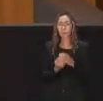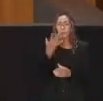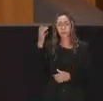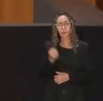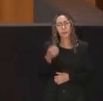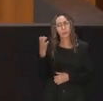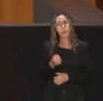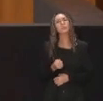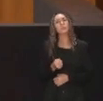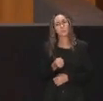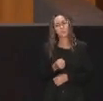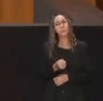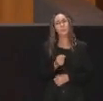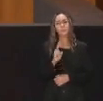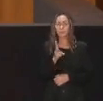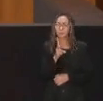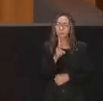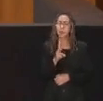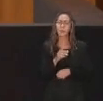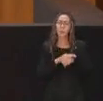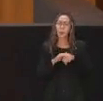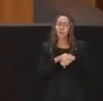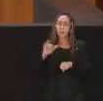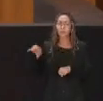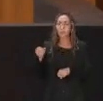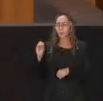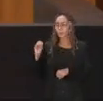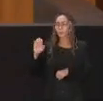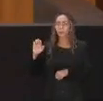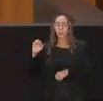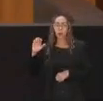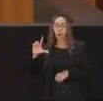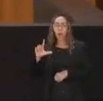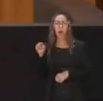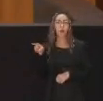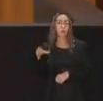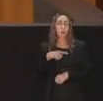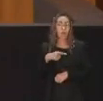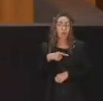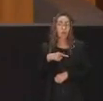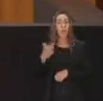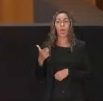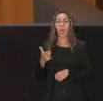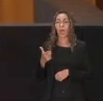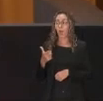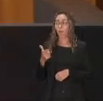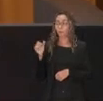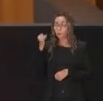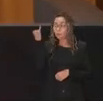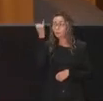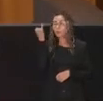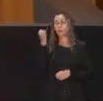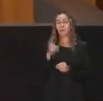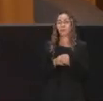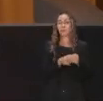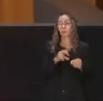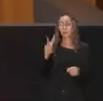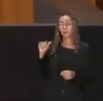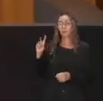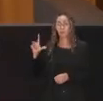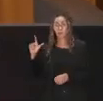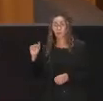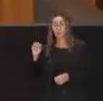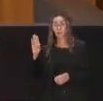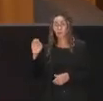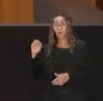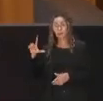leite. Sempre eu falo com o Joel Pereira, assim, Joel, você é uma pessoa que tem moral na cidade de Vila Bela. Você tem que apoiar nós,